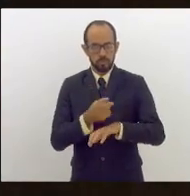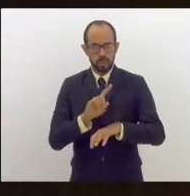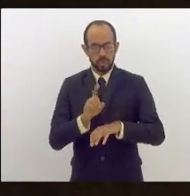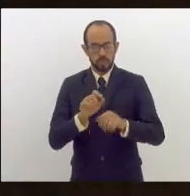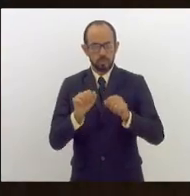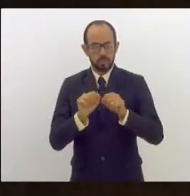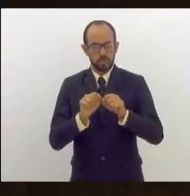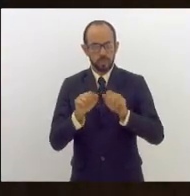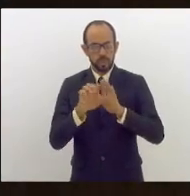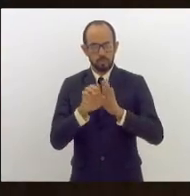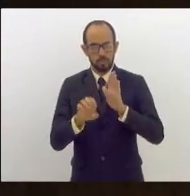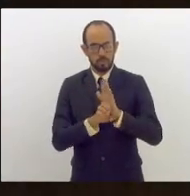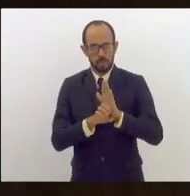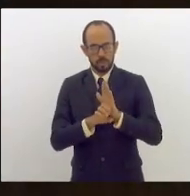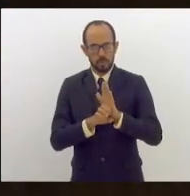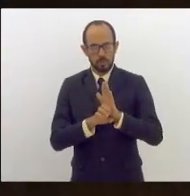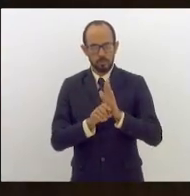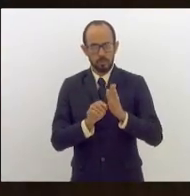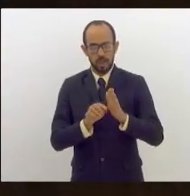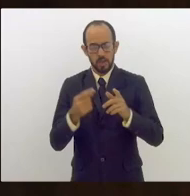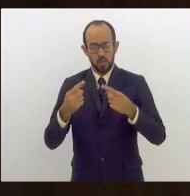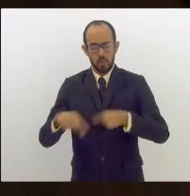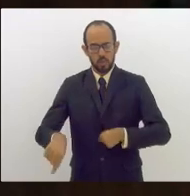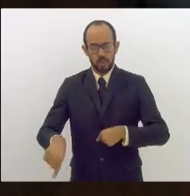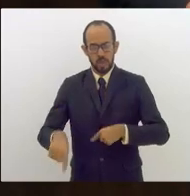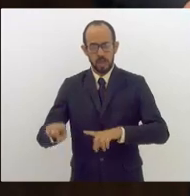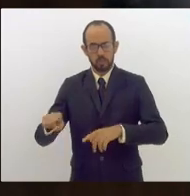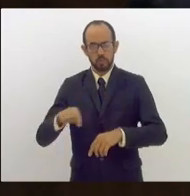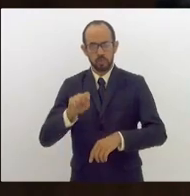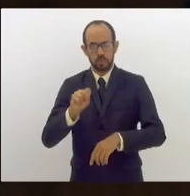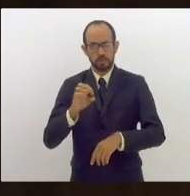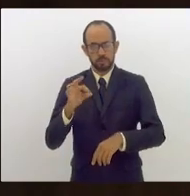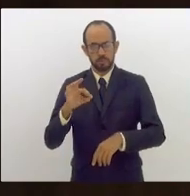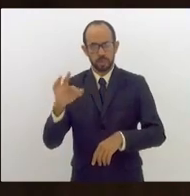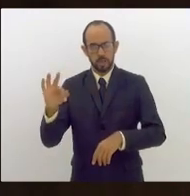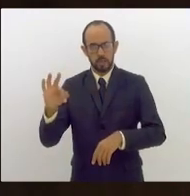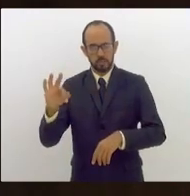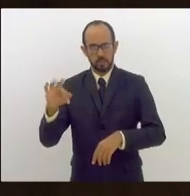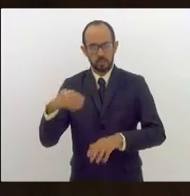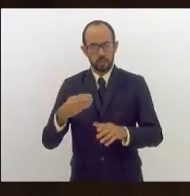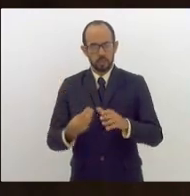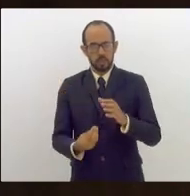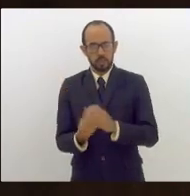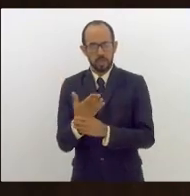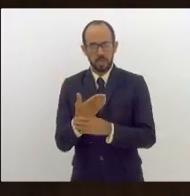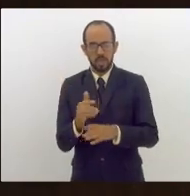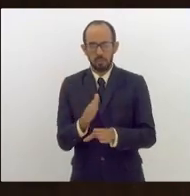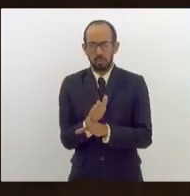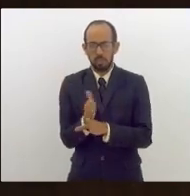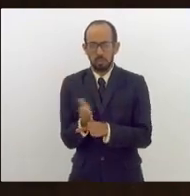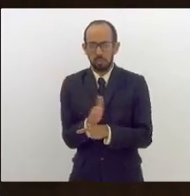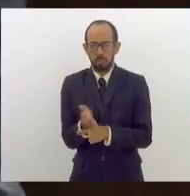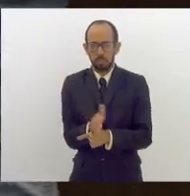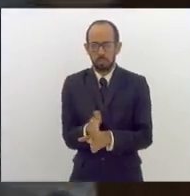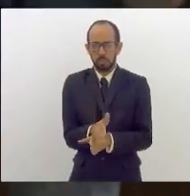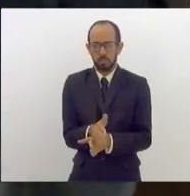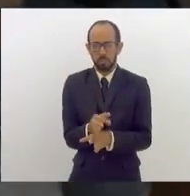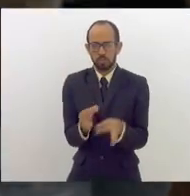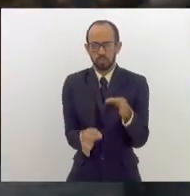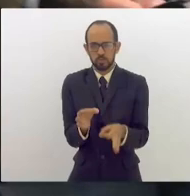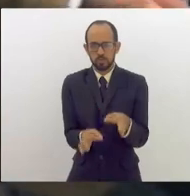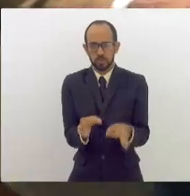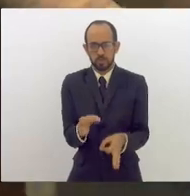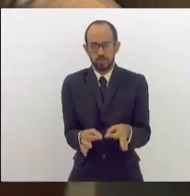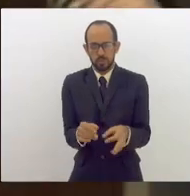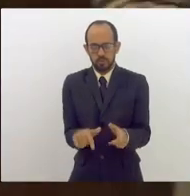emenda que vá de encontro aí eventual decisão do STF gerando instabilidade jurídica em algo que vai atingir frontalmente